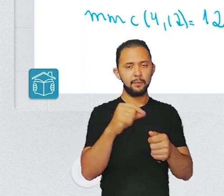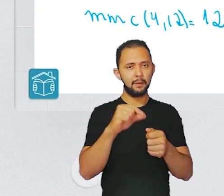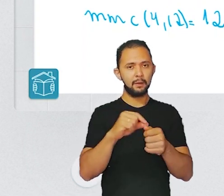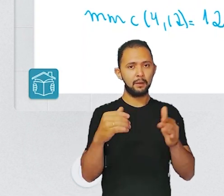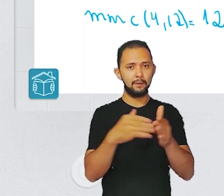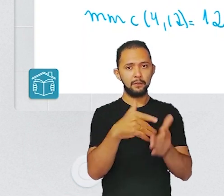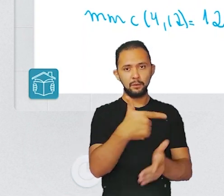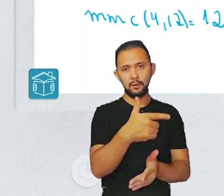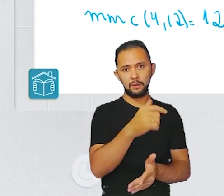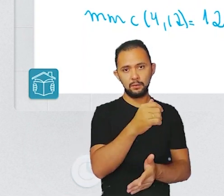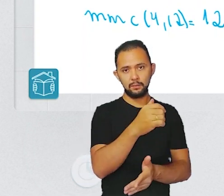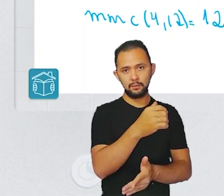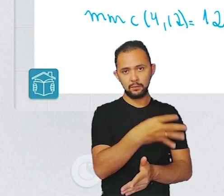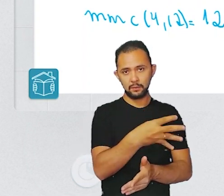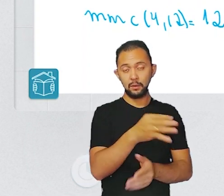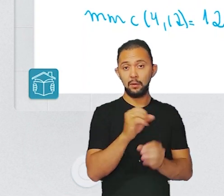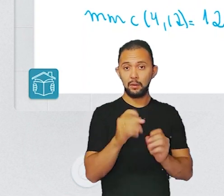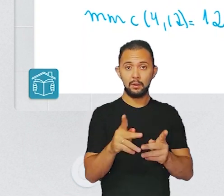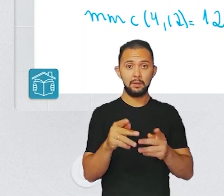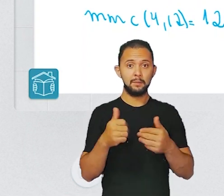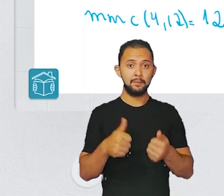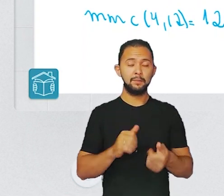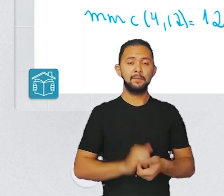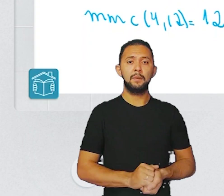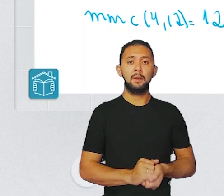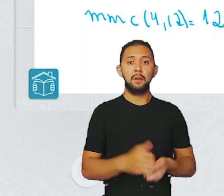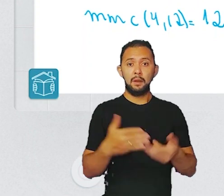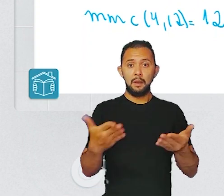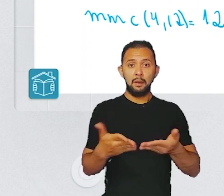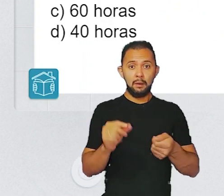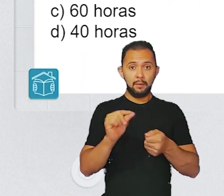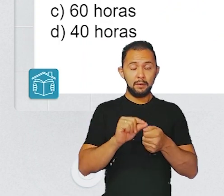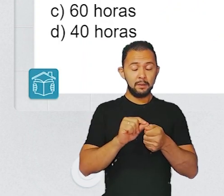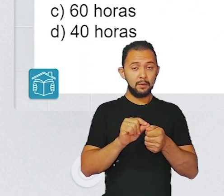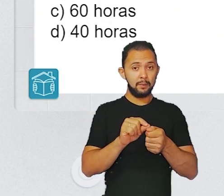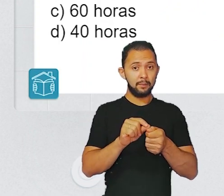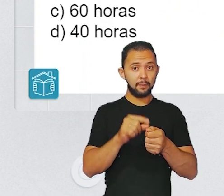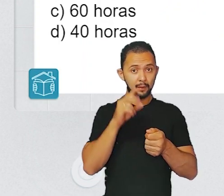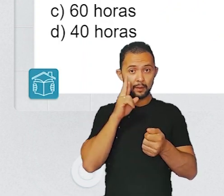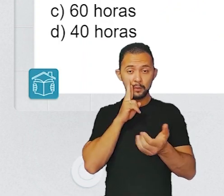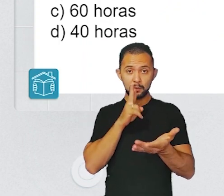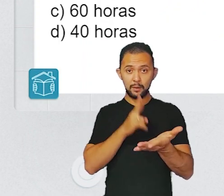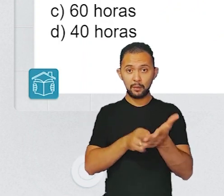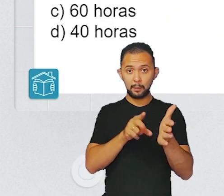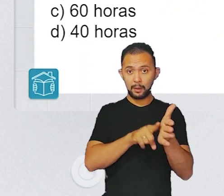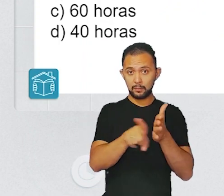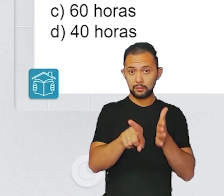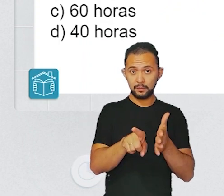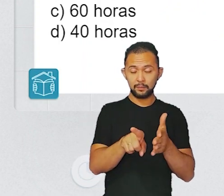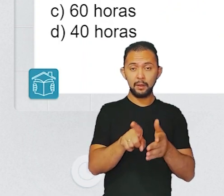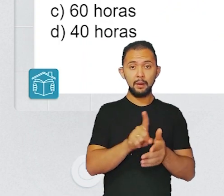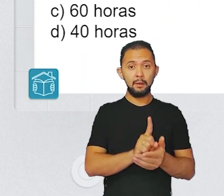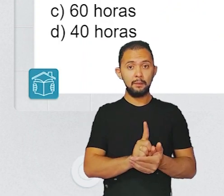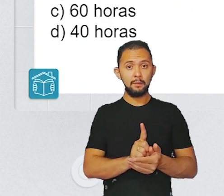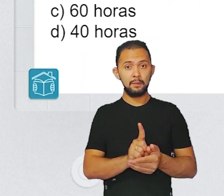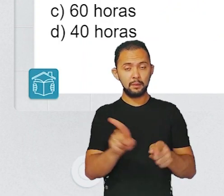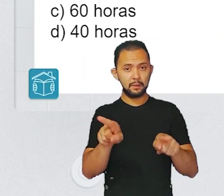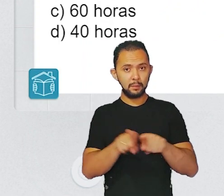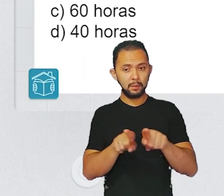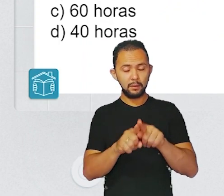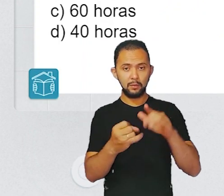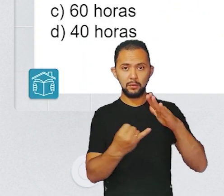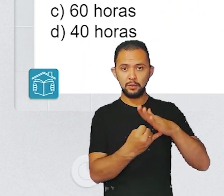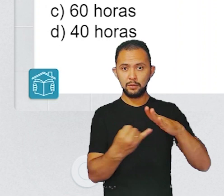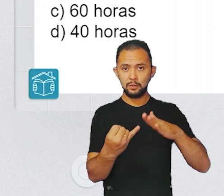também. Beleza? Nós vamos agora para uma questãozinha. Ó, questão do IFMA, tá